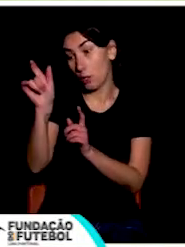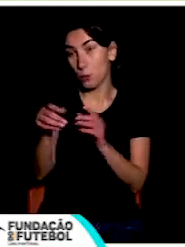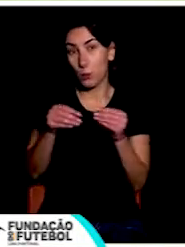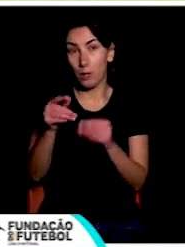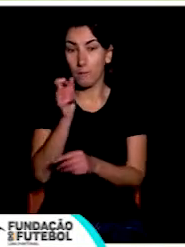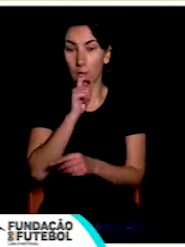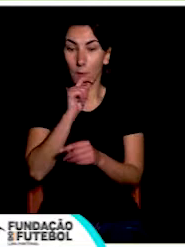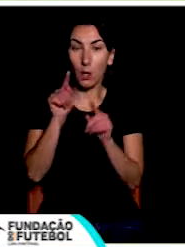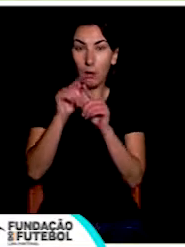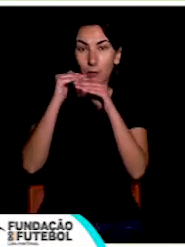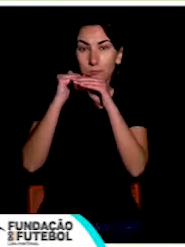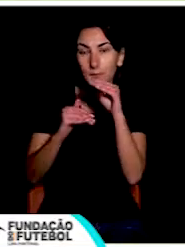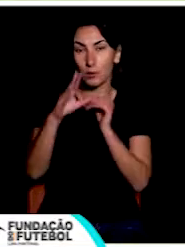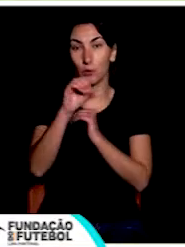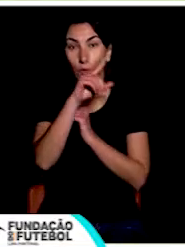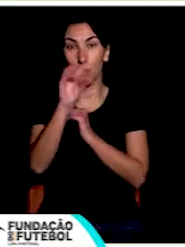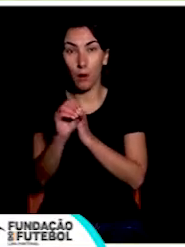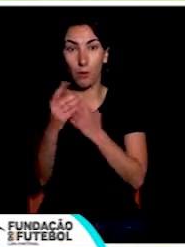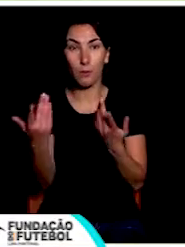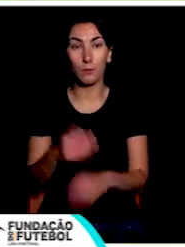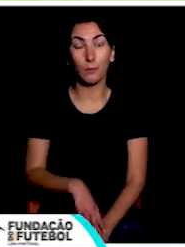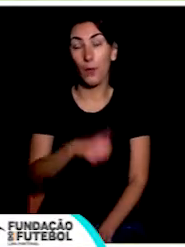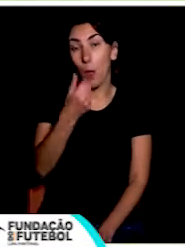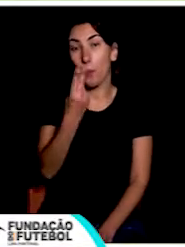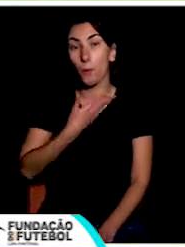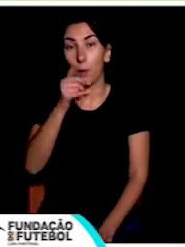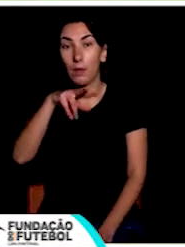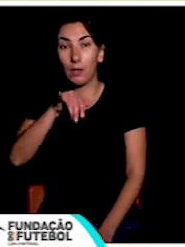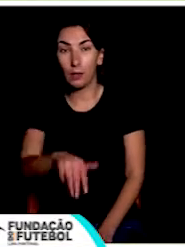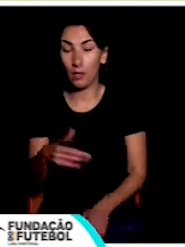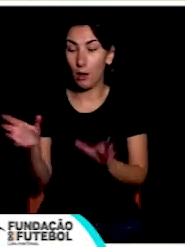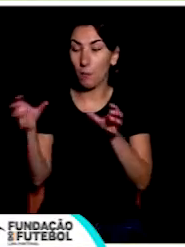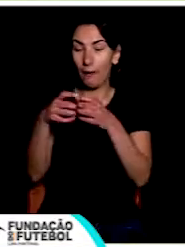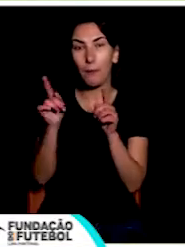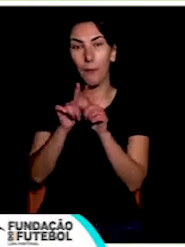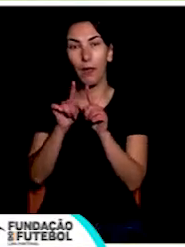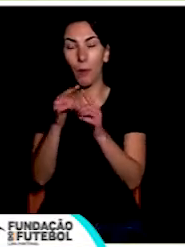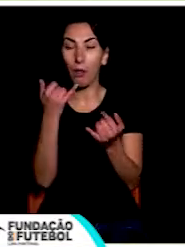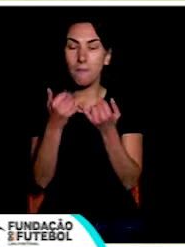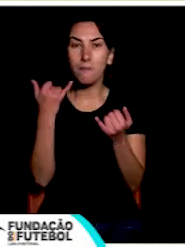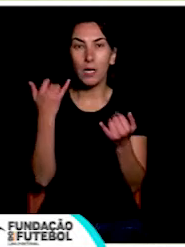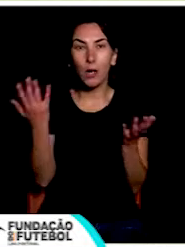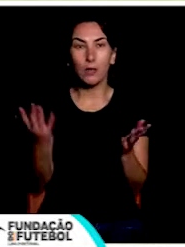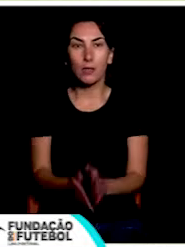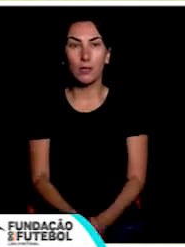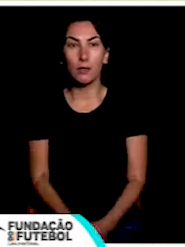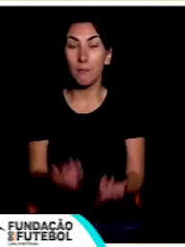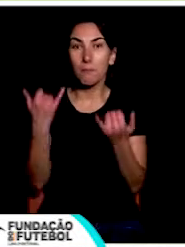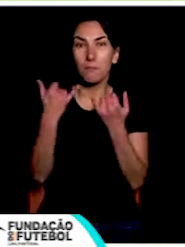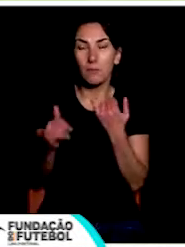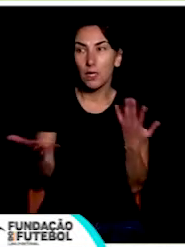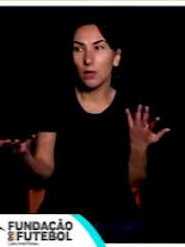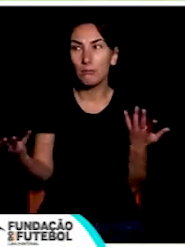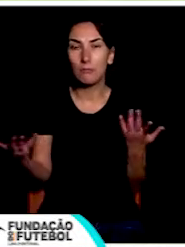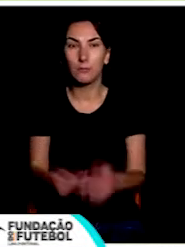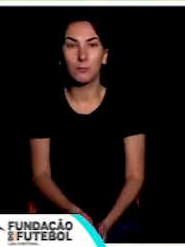frente que podem desequilibrar, o João Mário, mesmo o Boldini, é uma equipa perigosa, bolas paradas, sempre uma